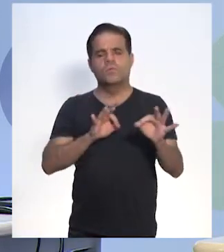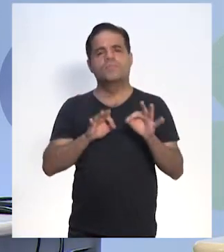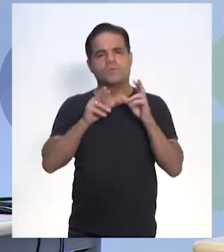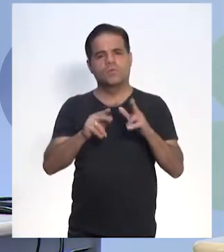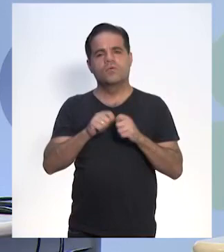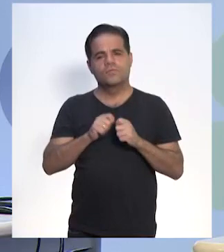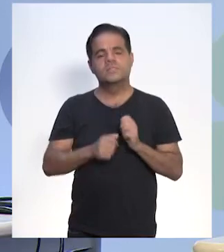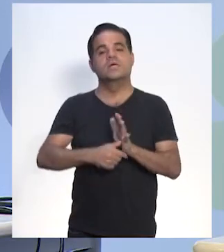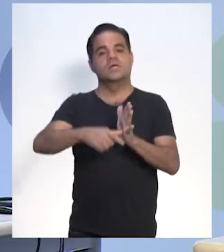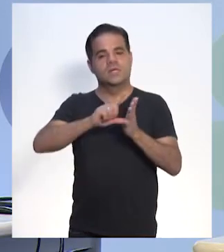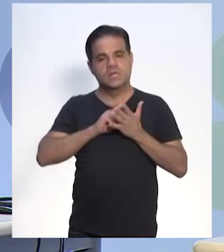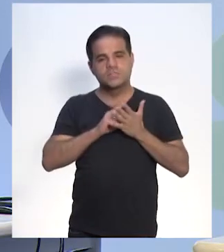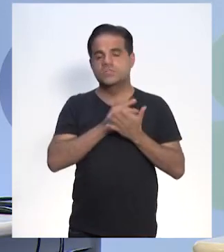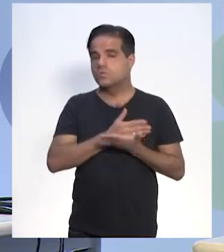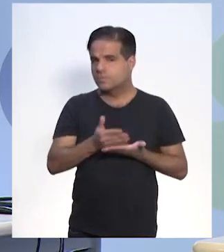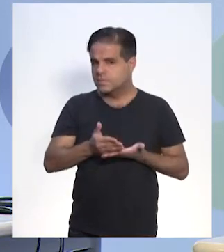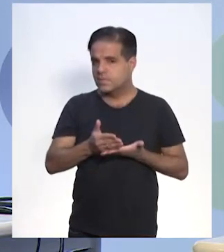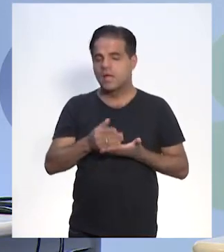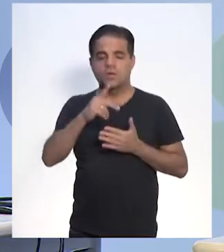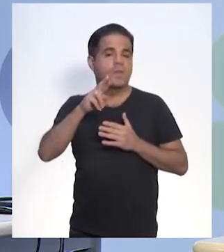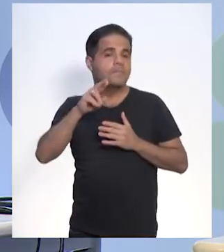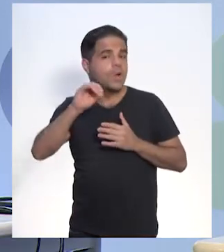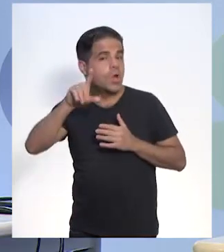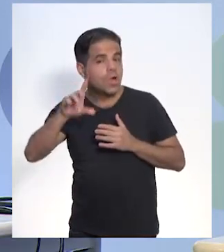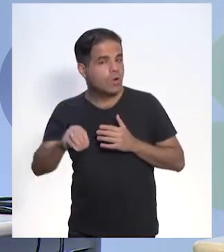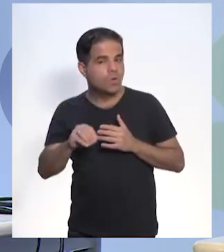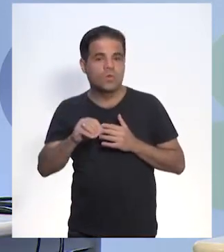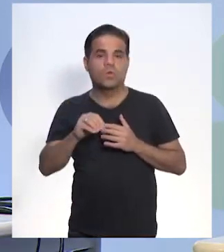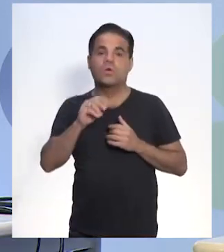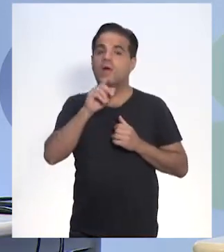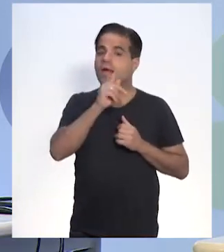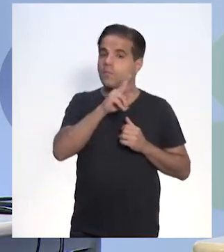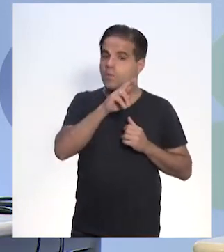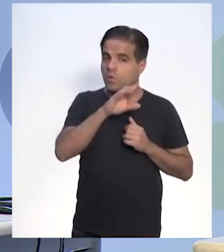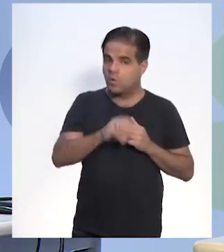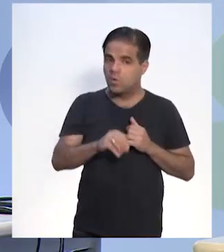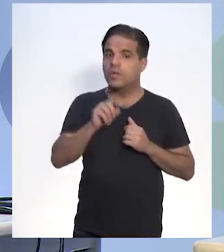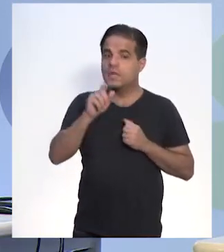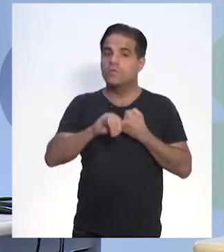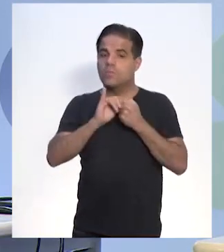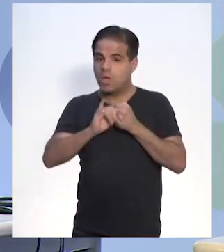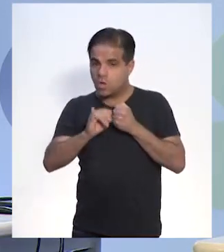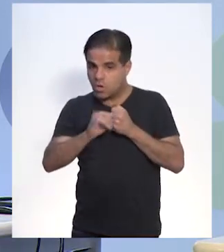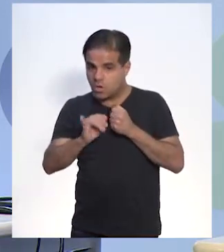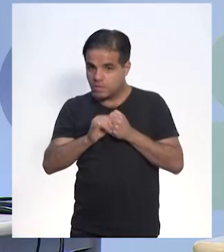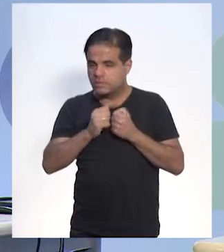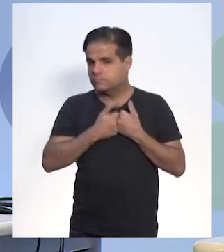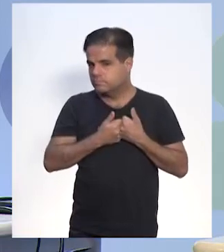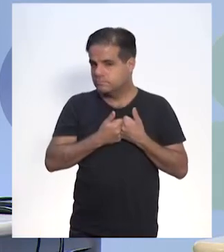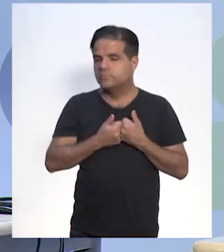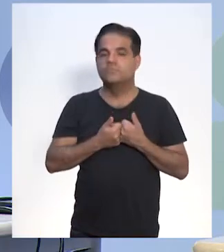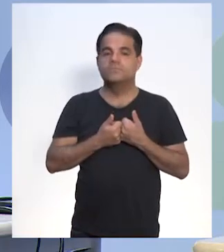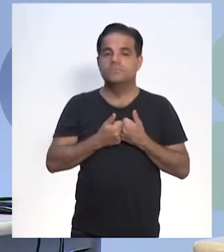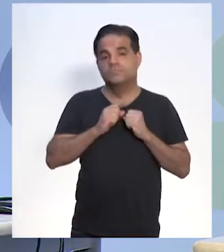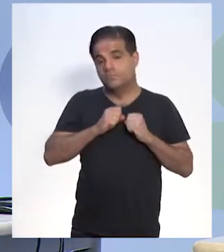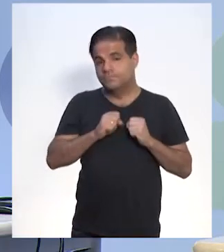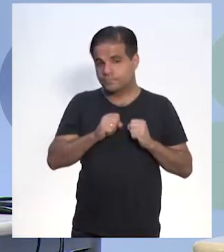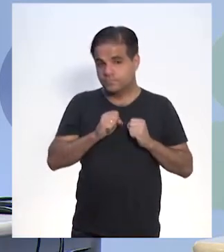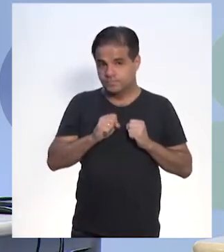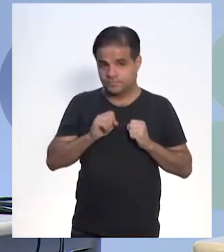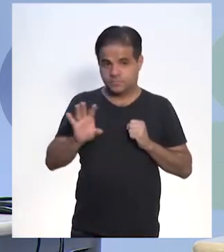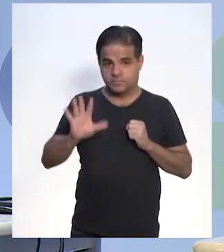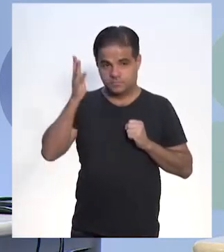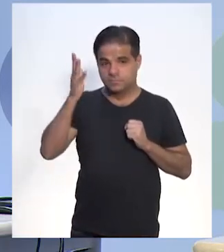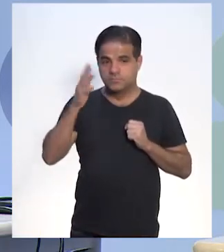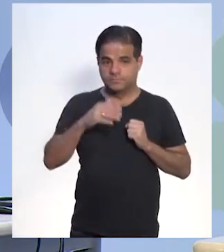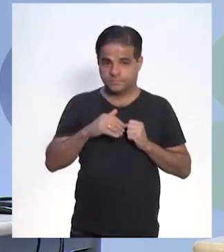acontecem, né? Por isso que é importante a aula ao vivo, porque a gente vai arrumando, né? Assim como alguém colocou lá, analisando tá com Z. Não, olha